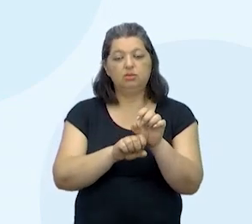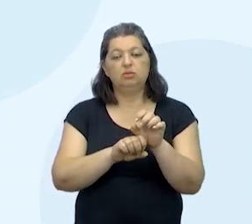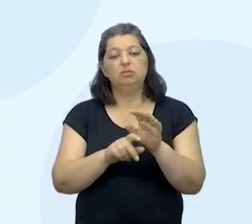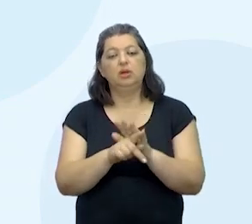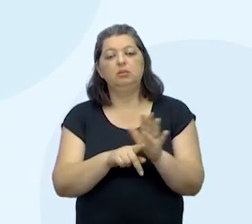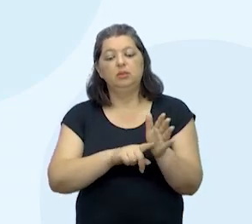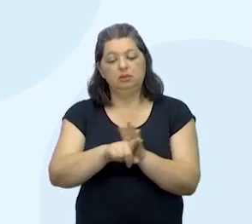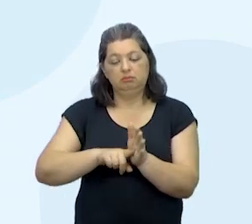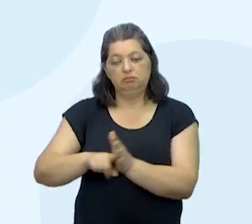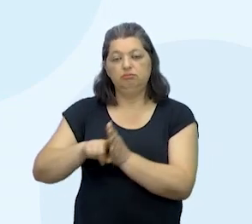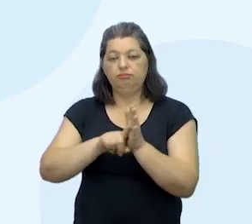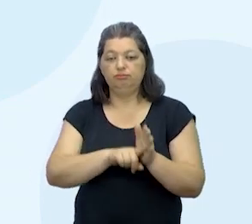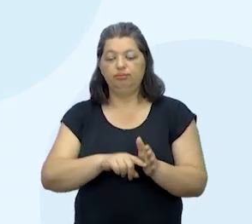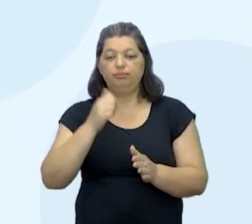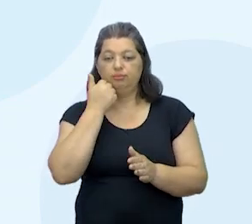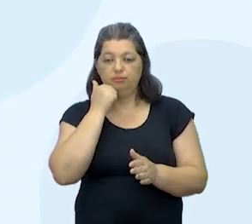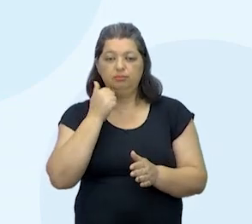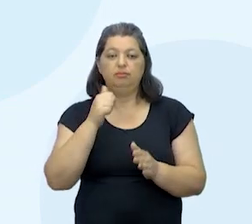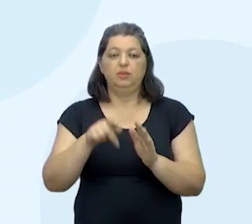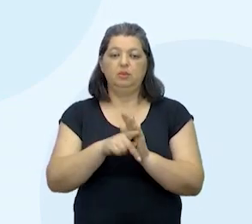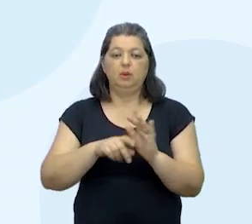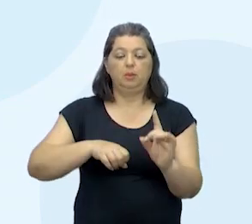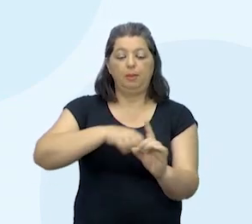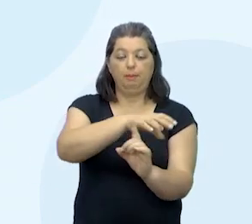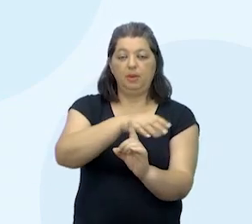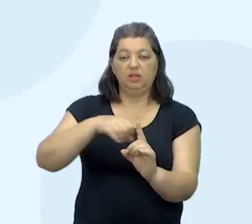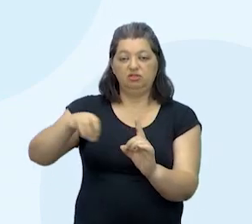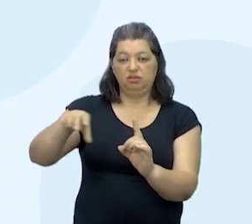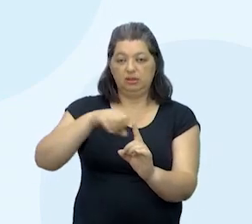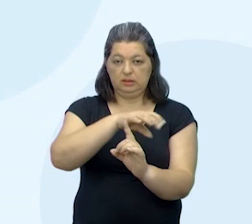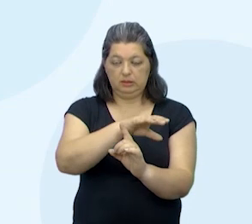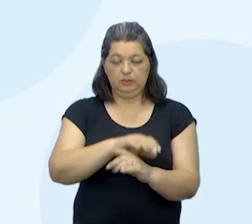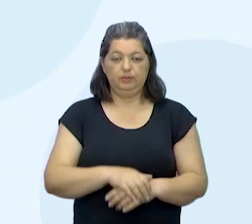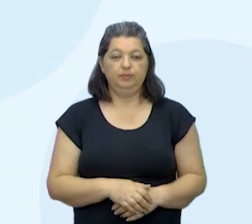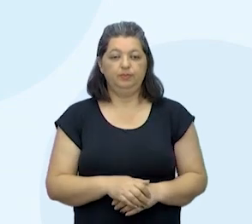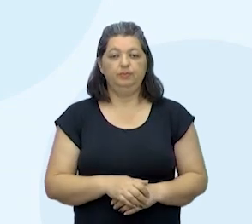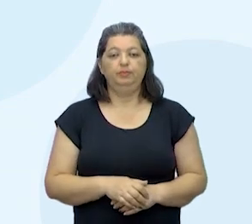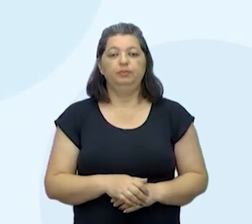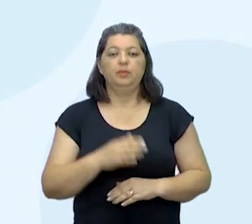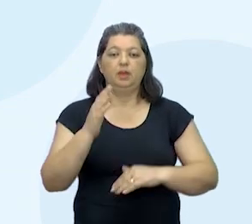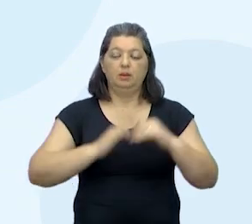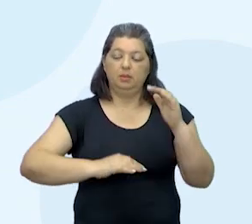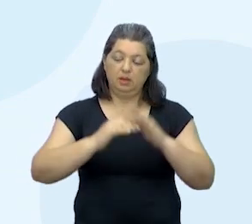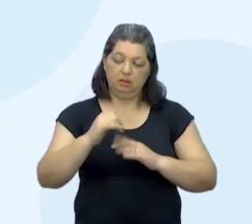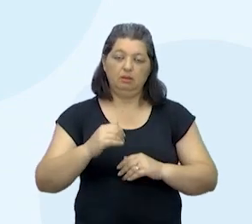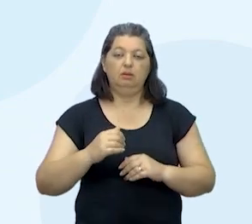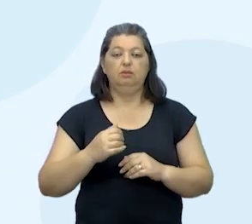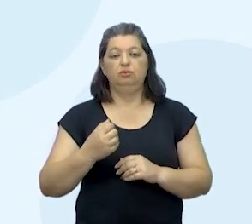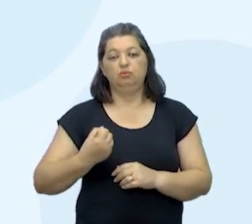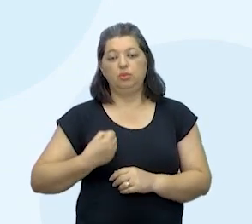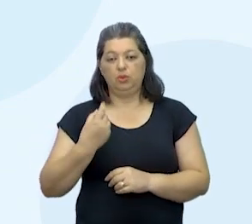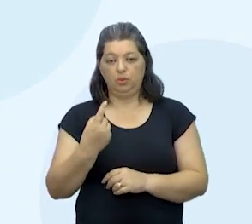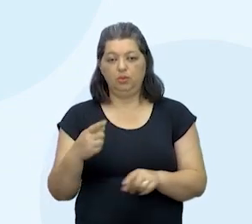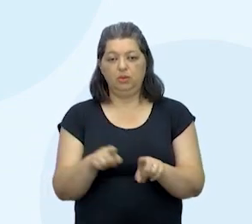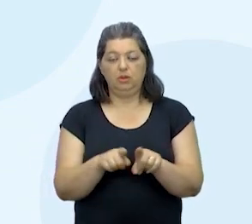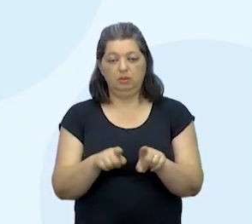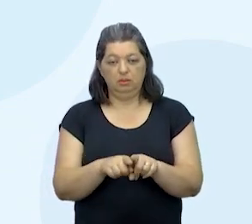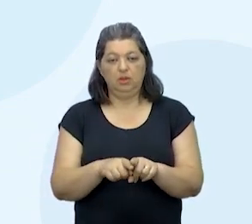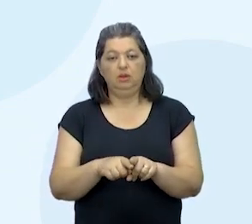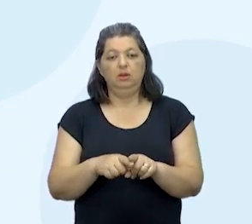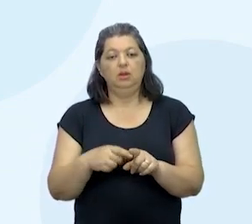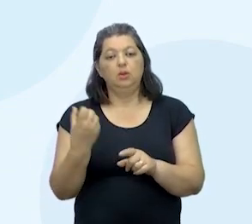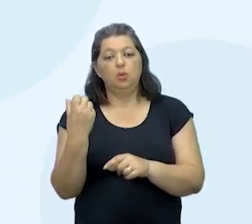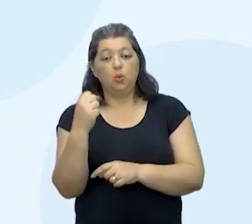investigação científica e mediação aí. Então, habilidade 1, investigar e analisar situações e problemas, e habilidade